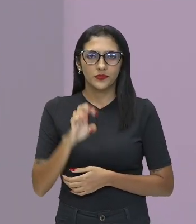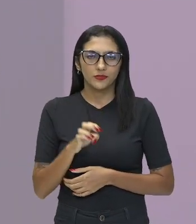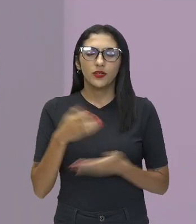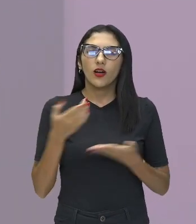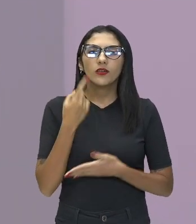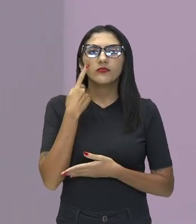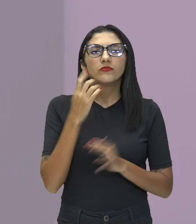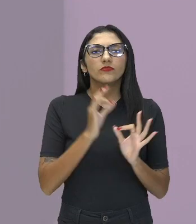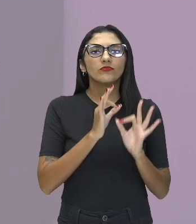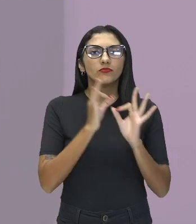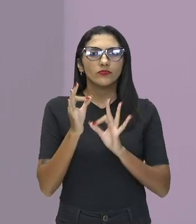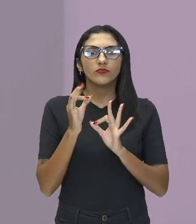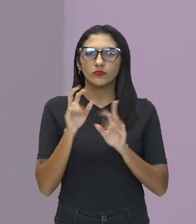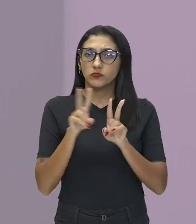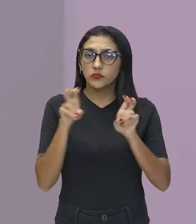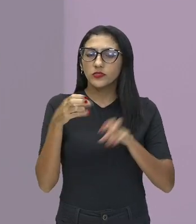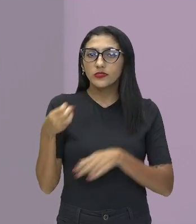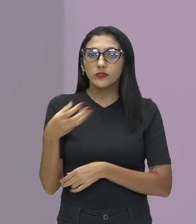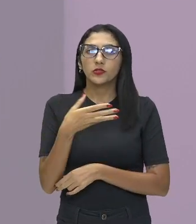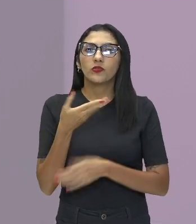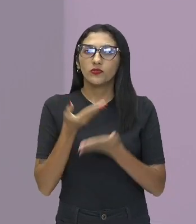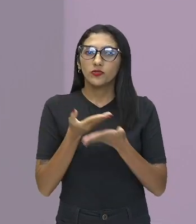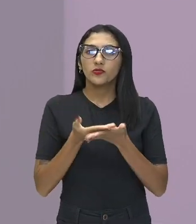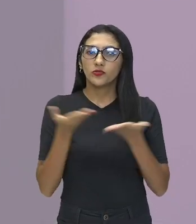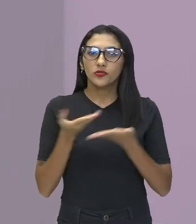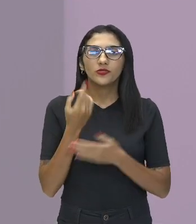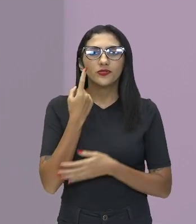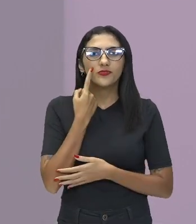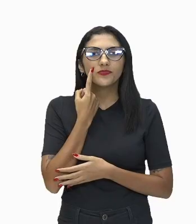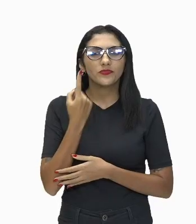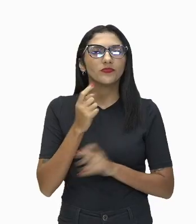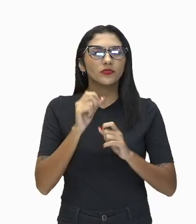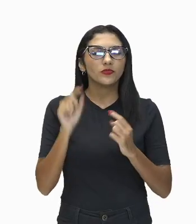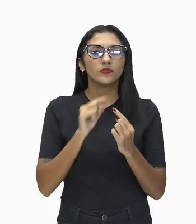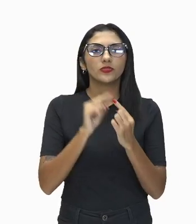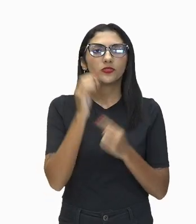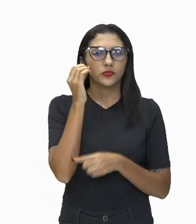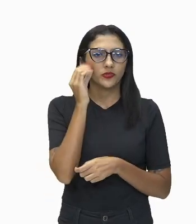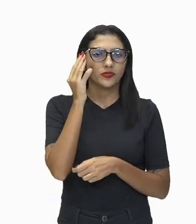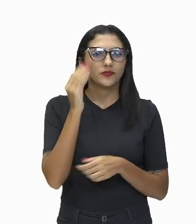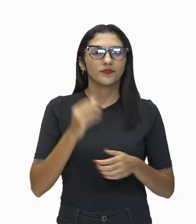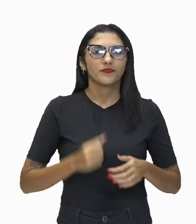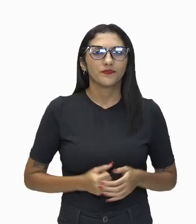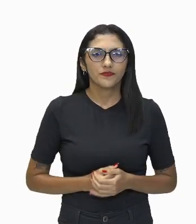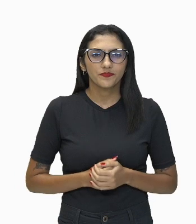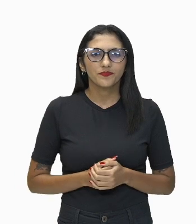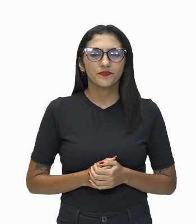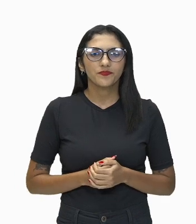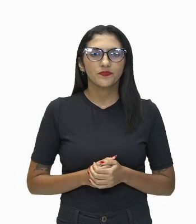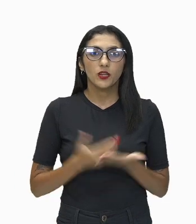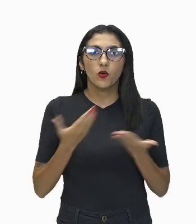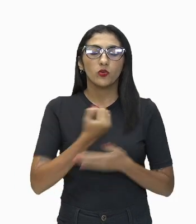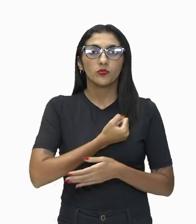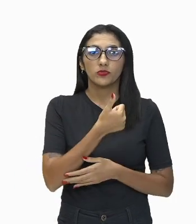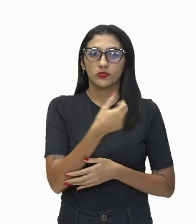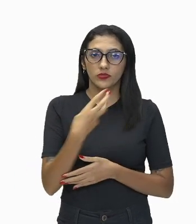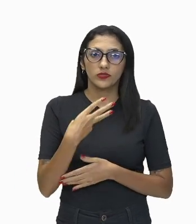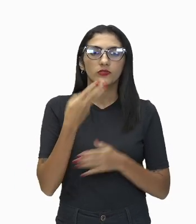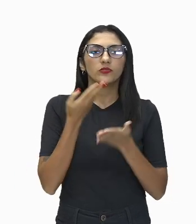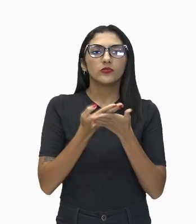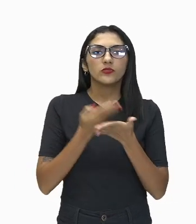acompanhar um novo tema na nossa aula de hoje. Então acompanha comigo o objeto de conhecimento. Nessa aula de número 13 vamos